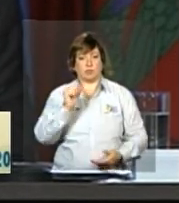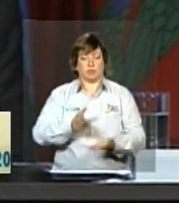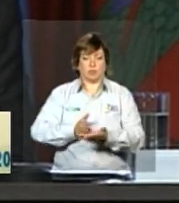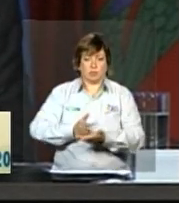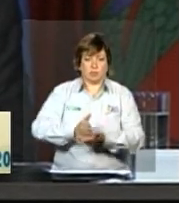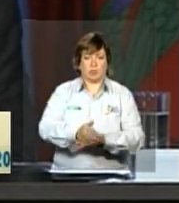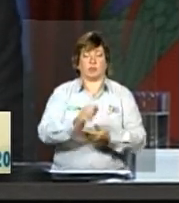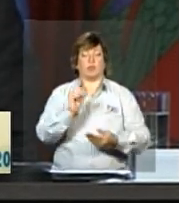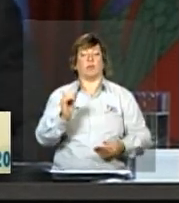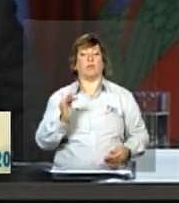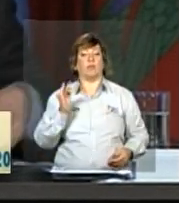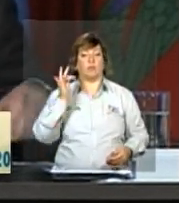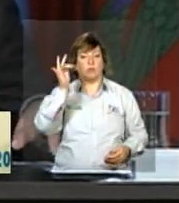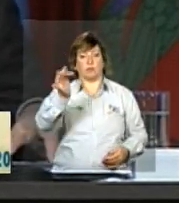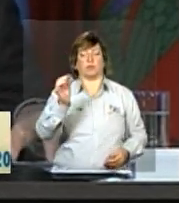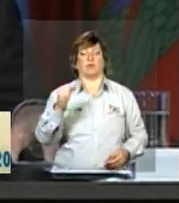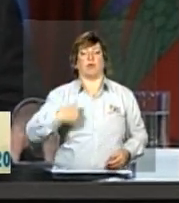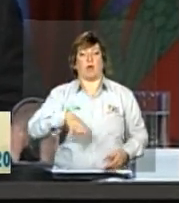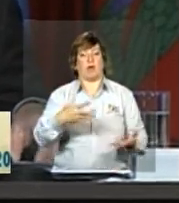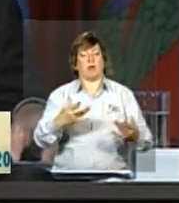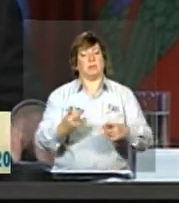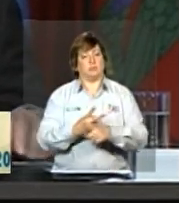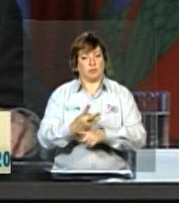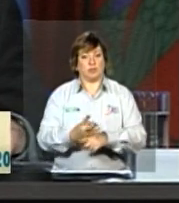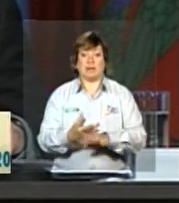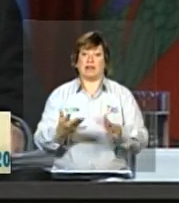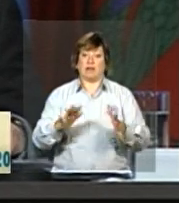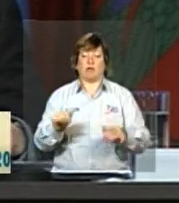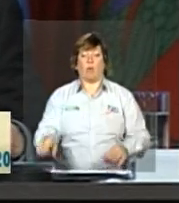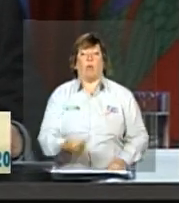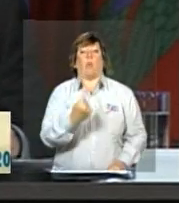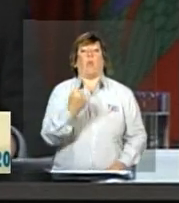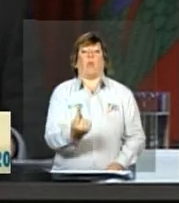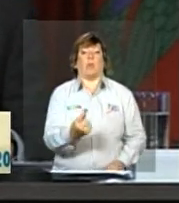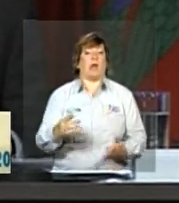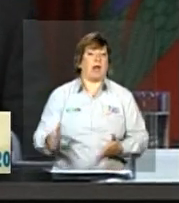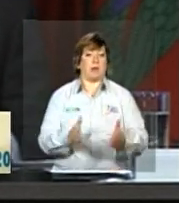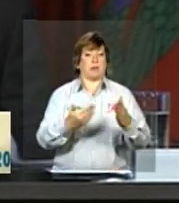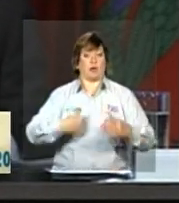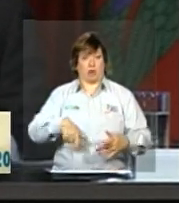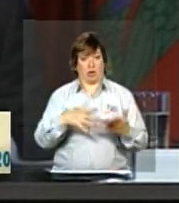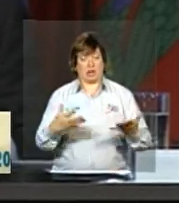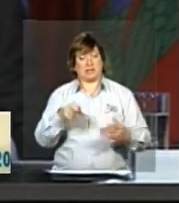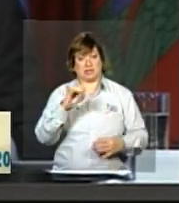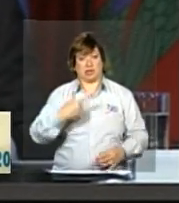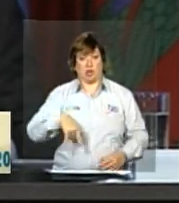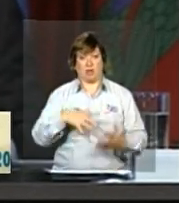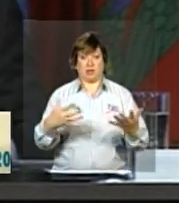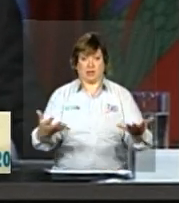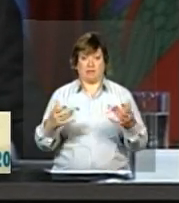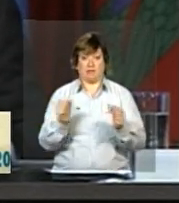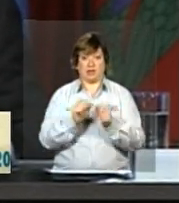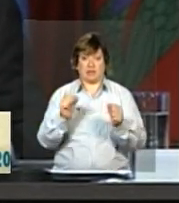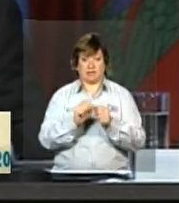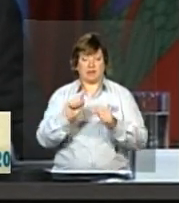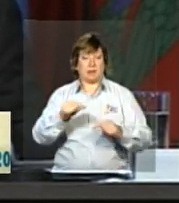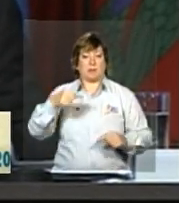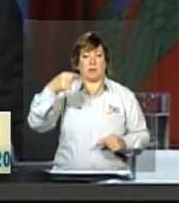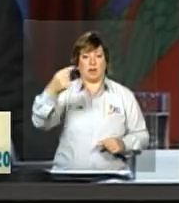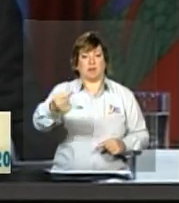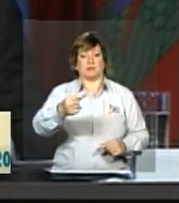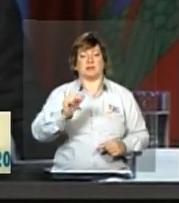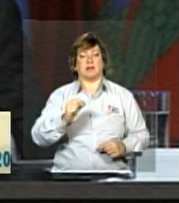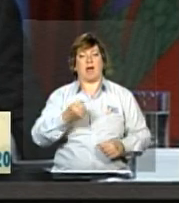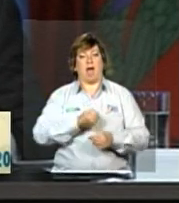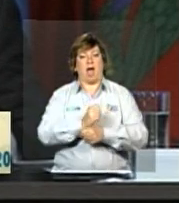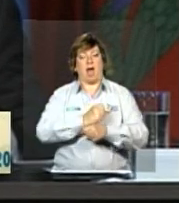ao futuro que queremos. É talvez o único caminho de que dispomos se pretendemos construir para as próximas gerações